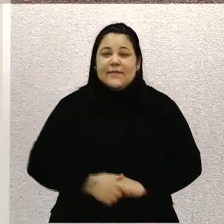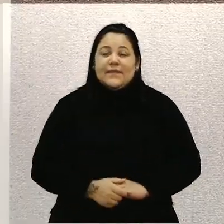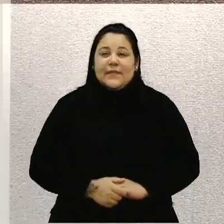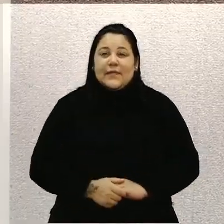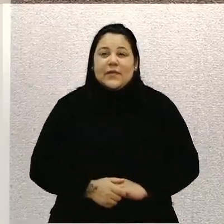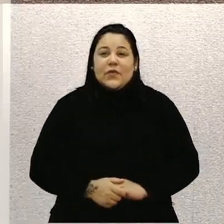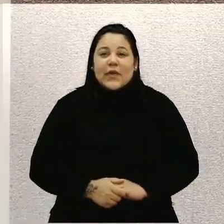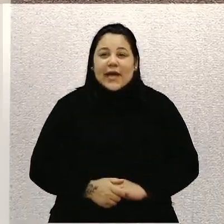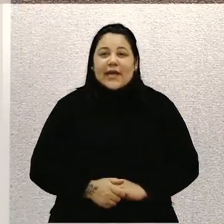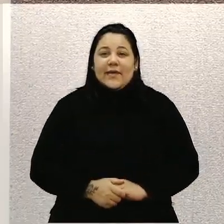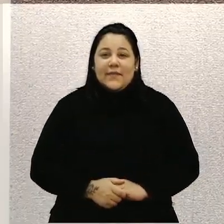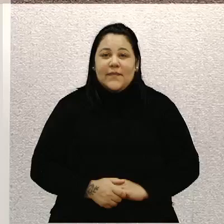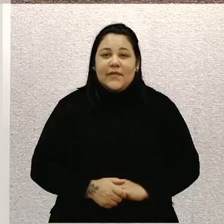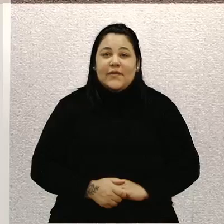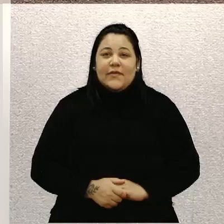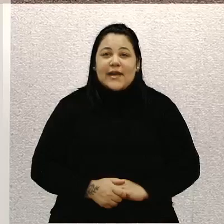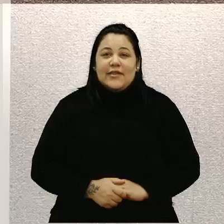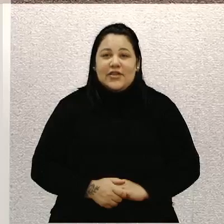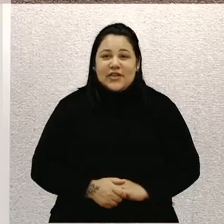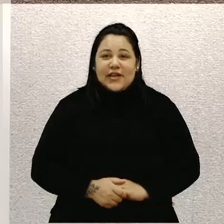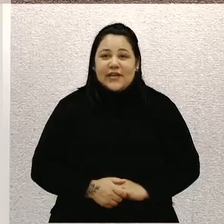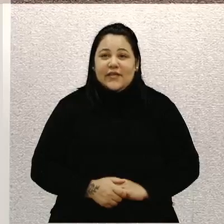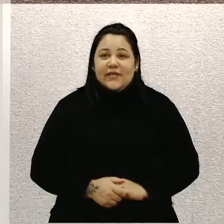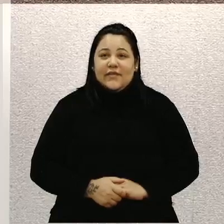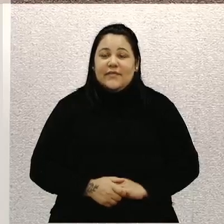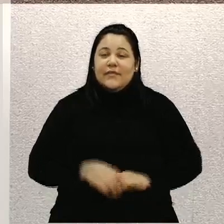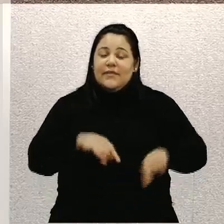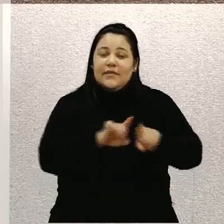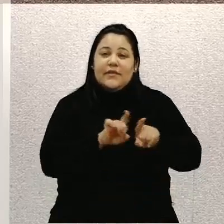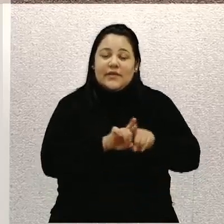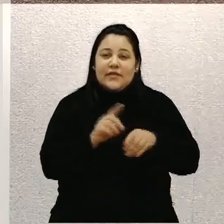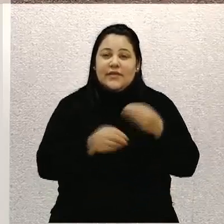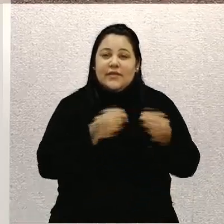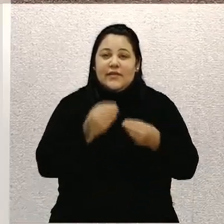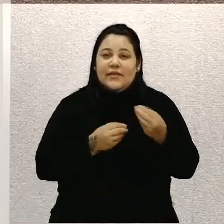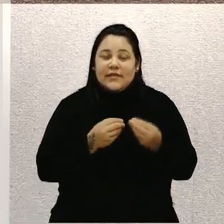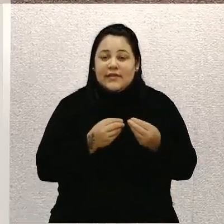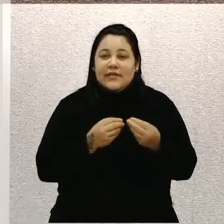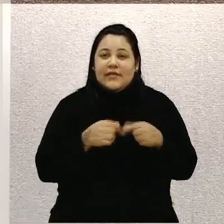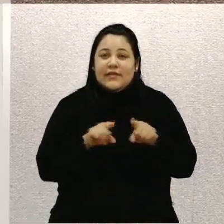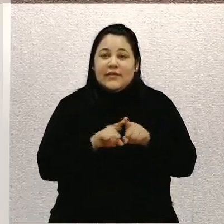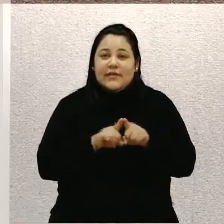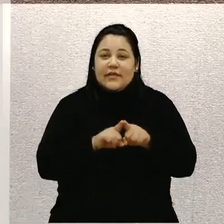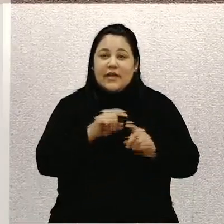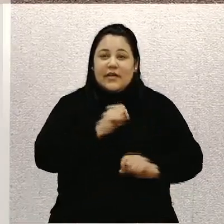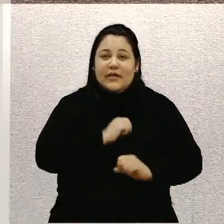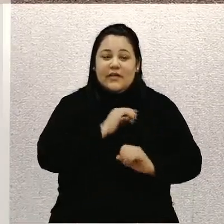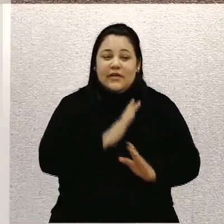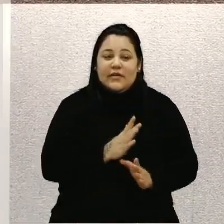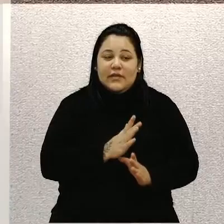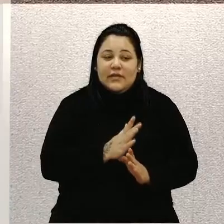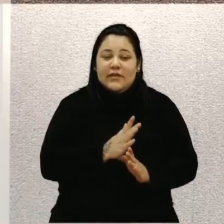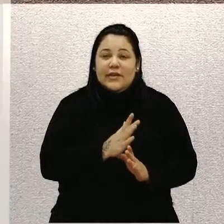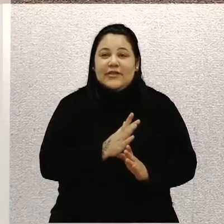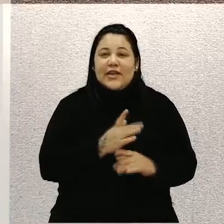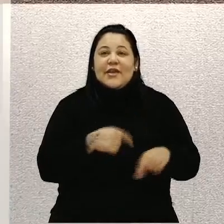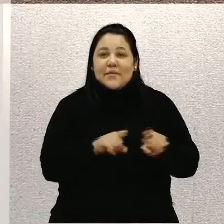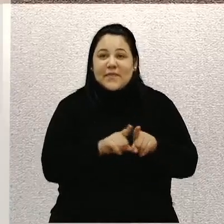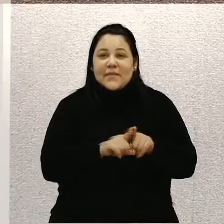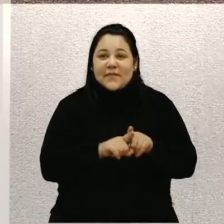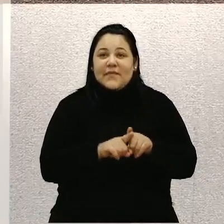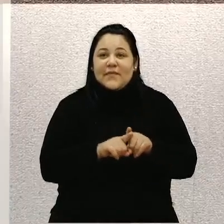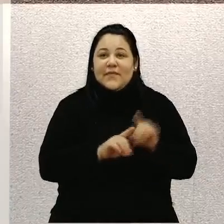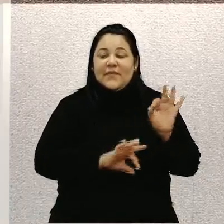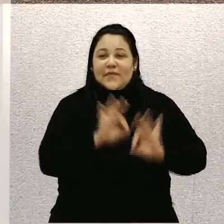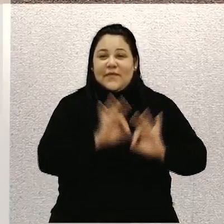matéria proposta. Logo após, também passou a tecer comentários sobre a iniciativa parlamentar para propor projetos de lei dessa